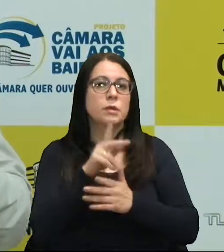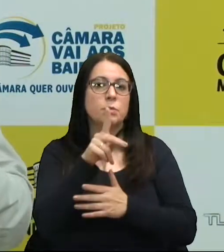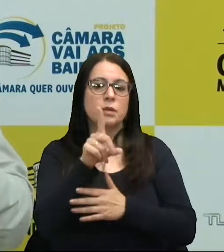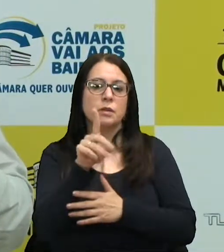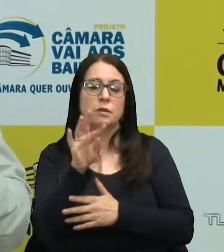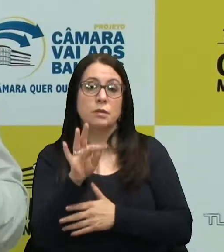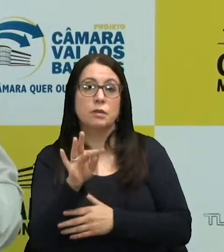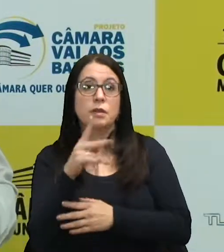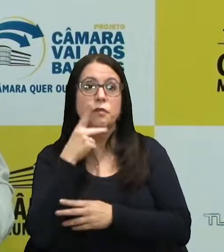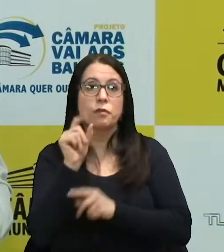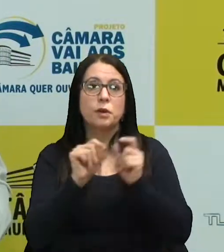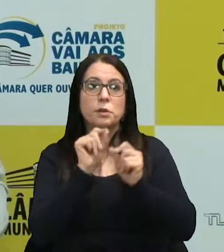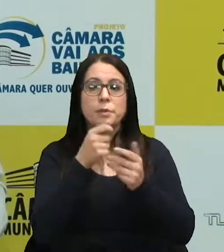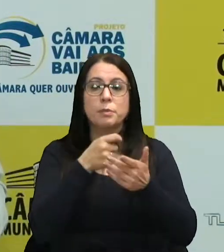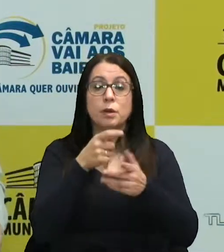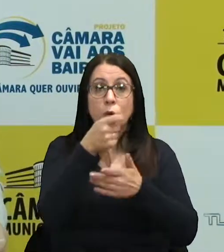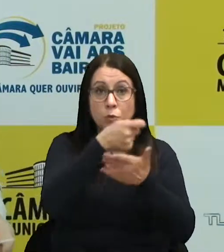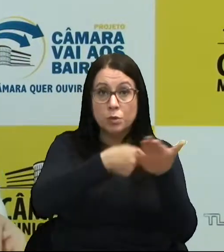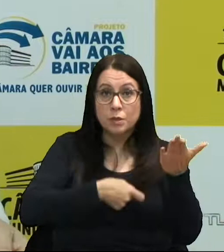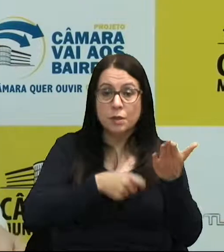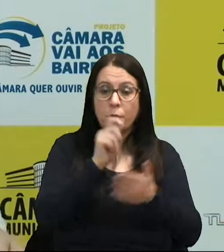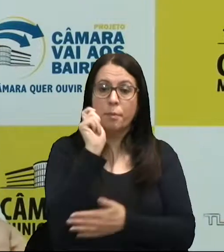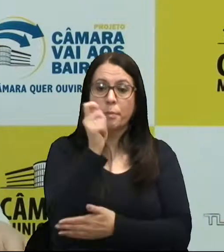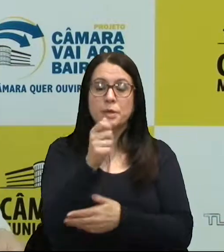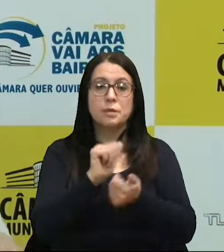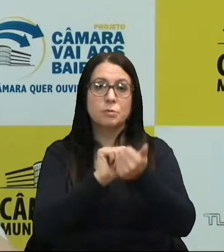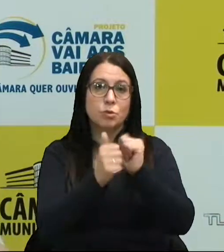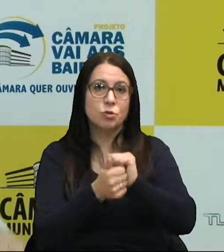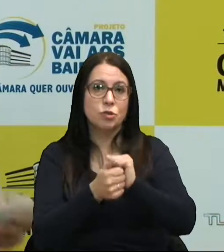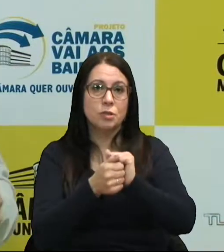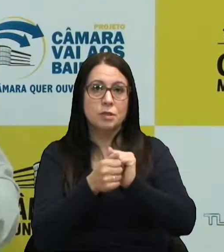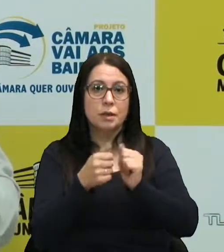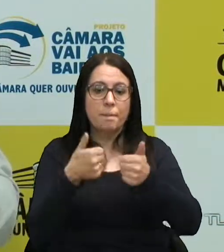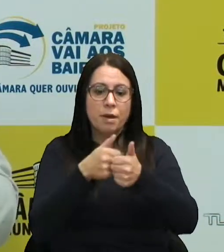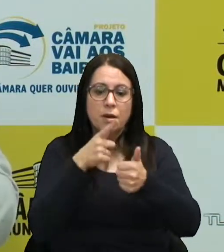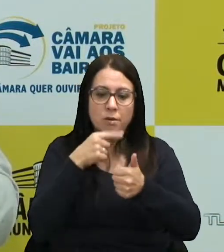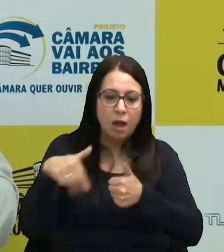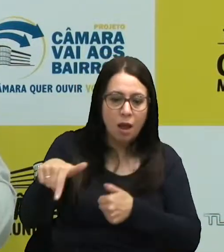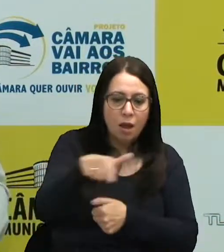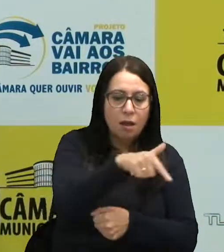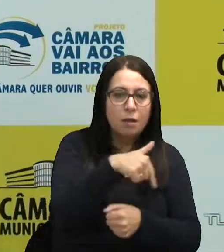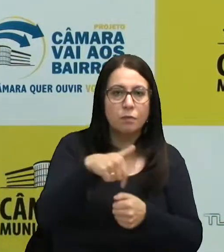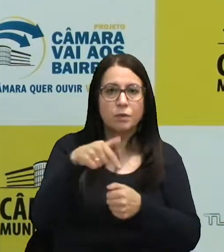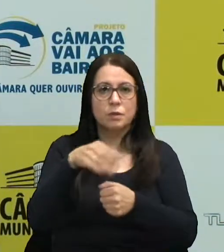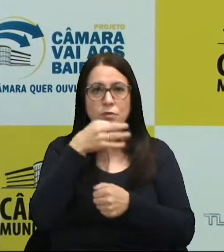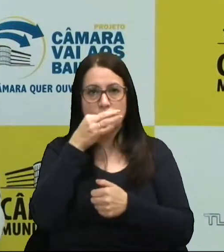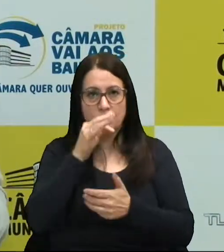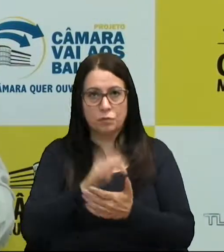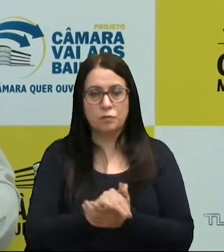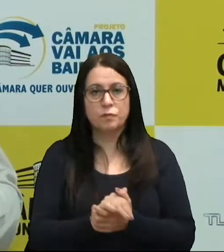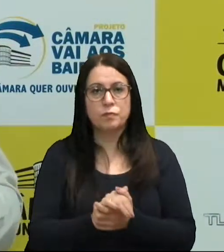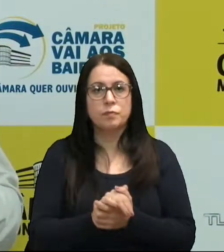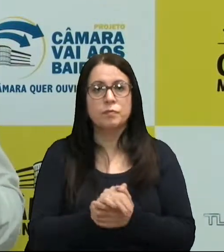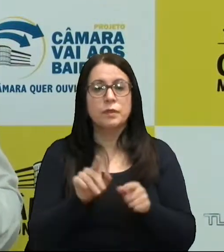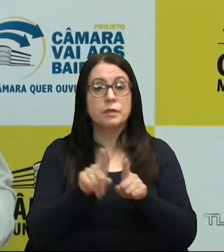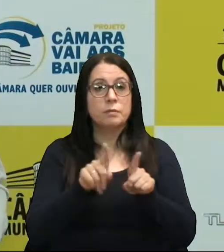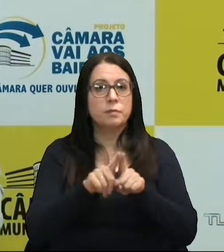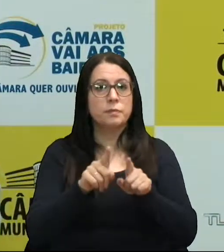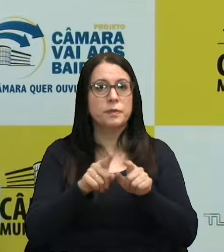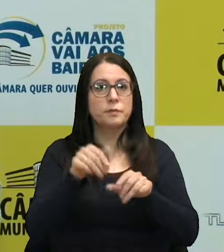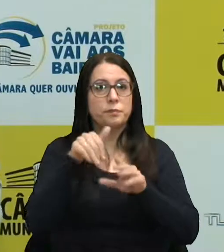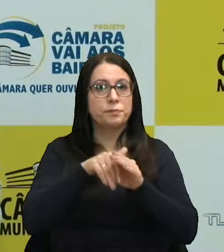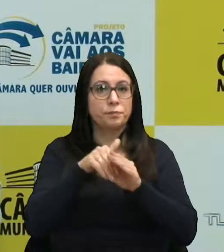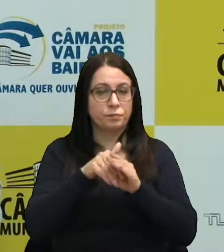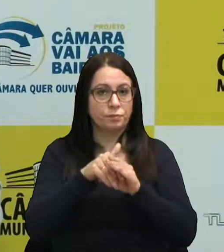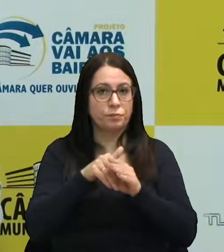PDT, que dispõe sobre a autorização da pesca esportiva nas barragens, nas represas aqui do município de Caxias do Sul. Também teremos em